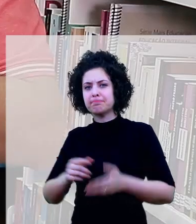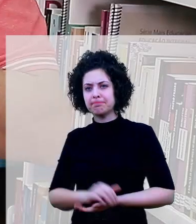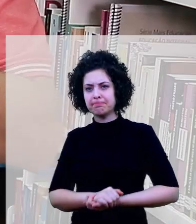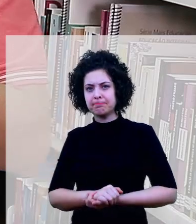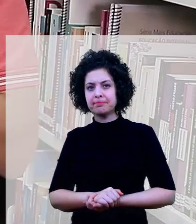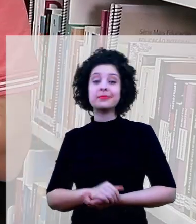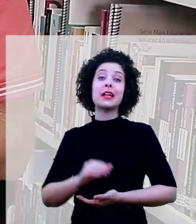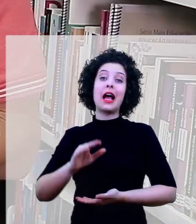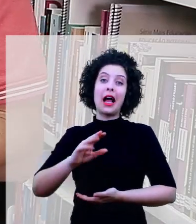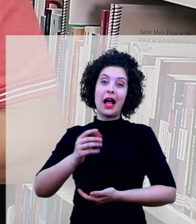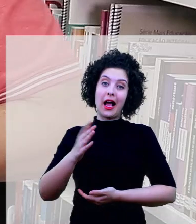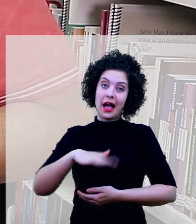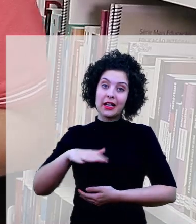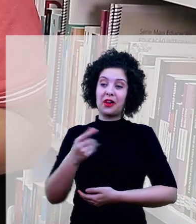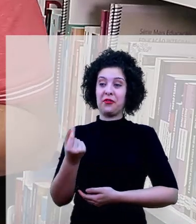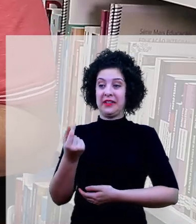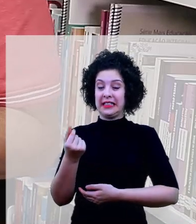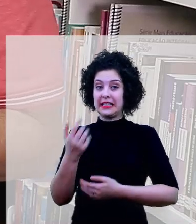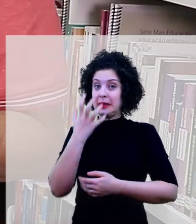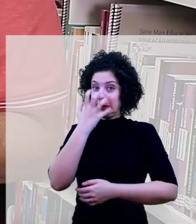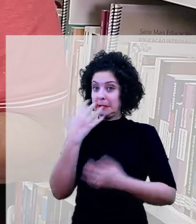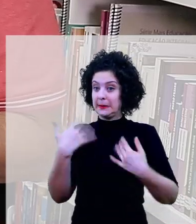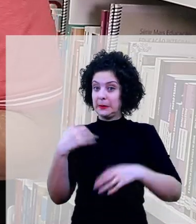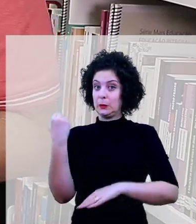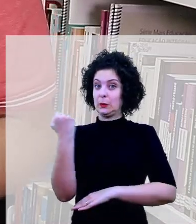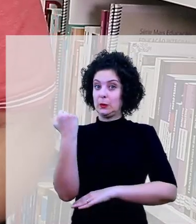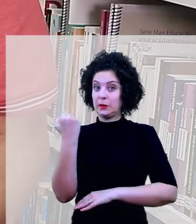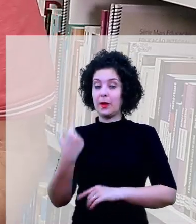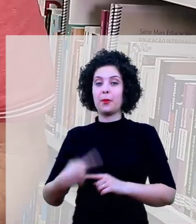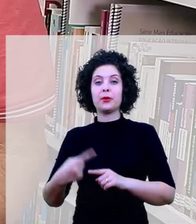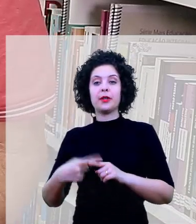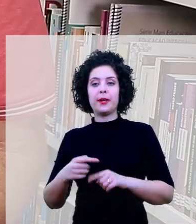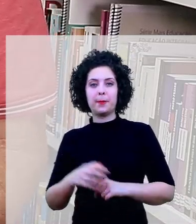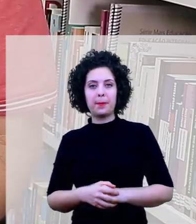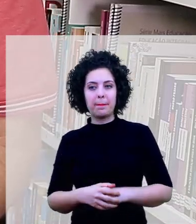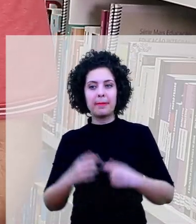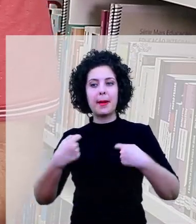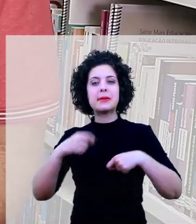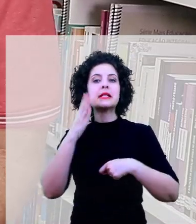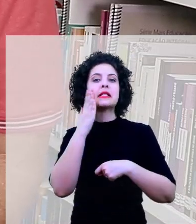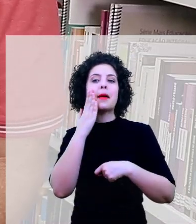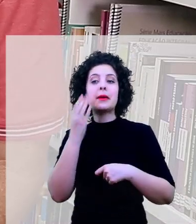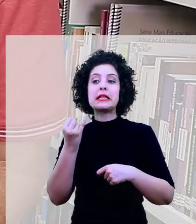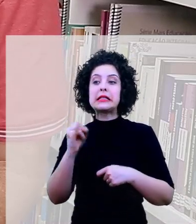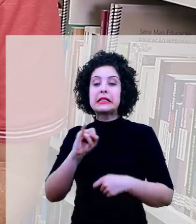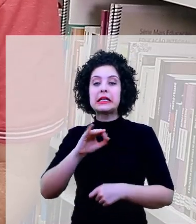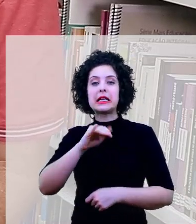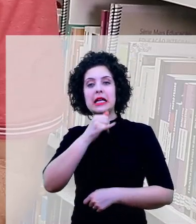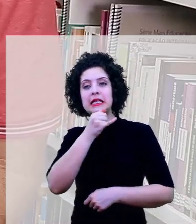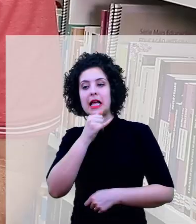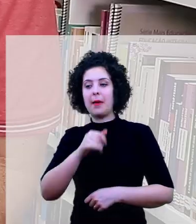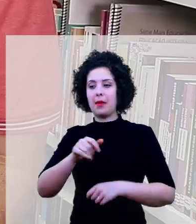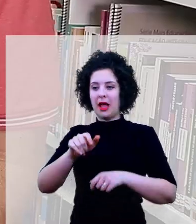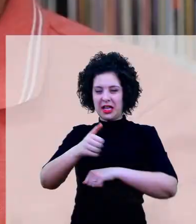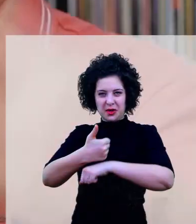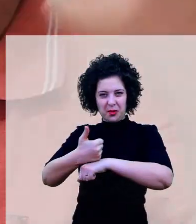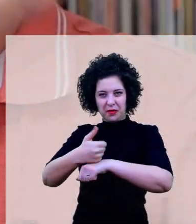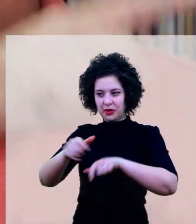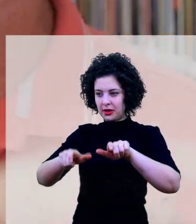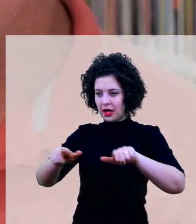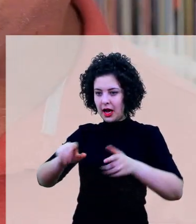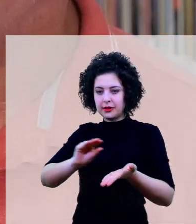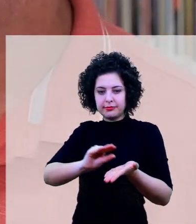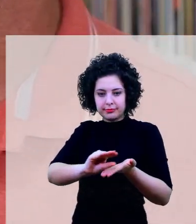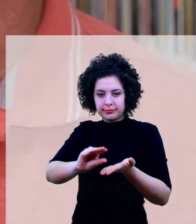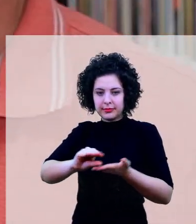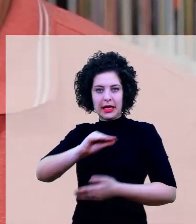questão financeira é um agravante, porque cabe perguntarmos se a remuneração destes profissionais